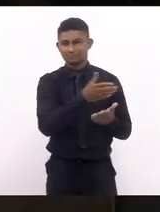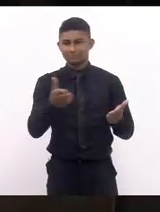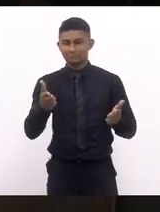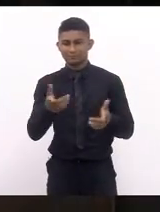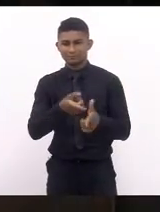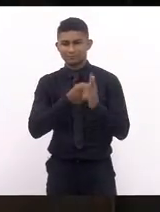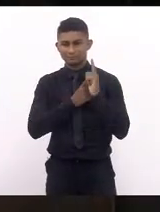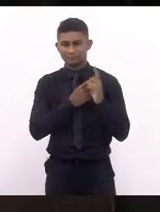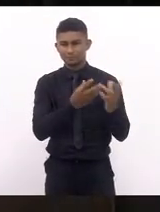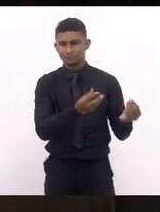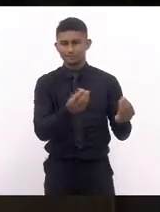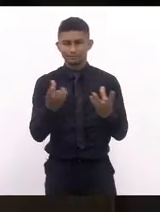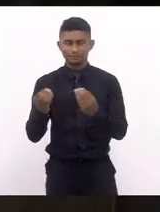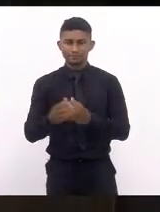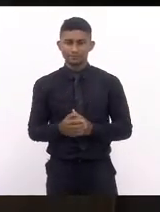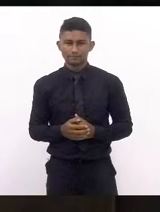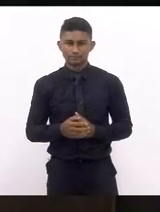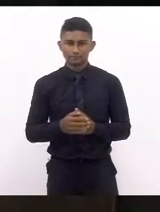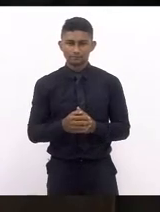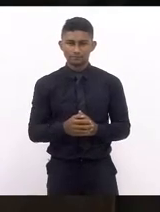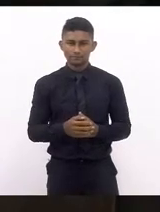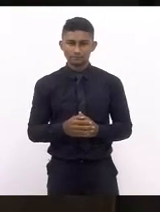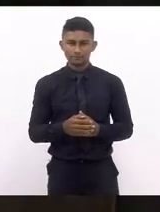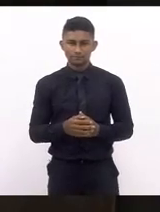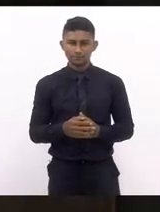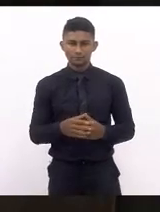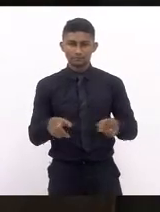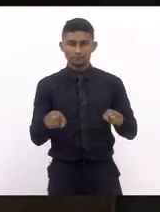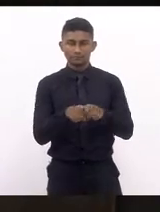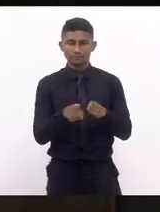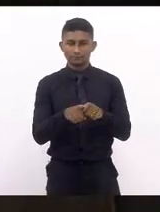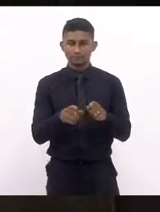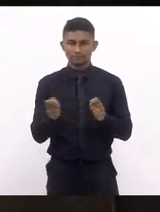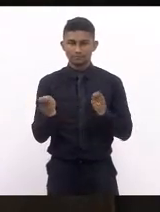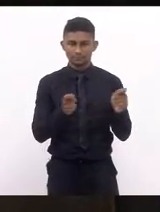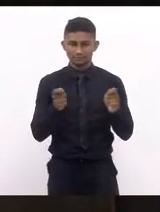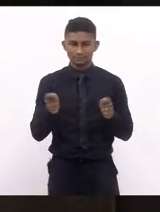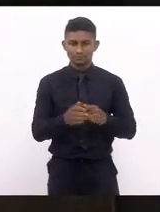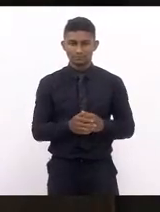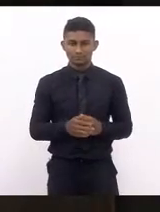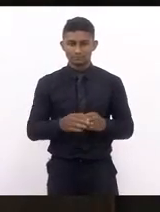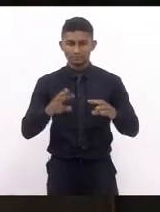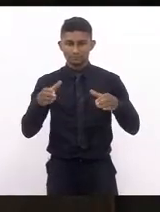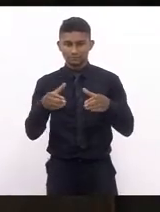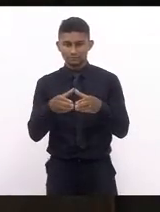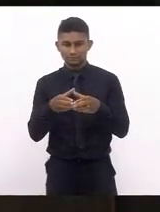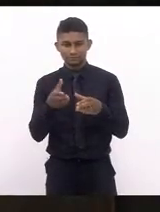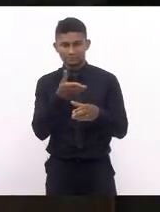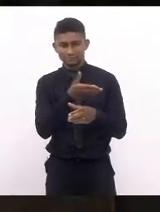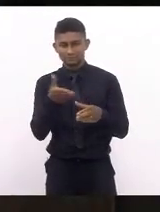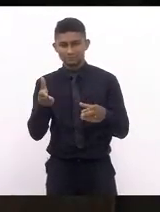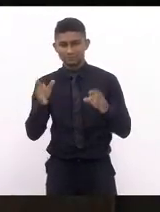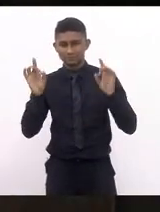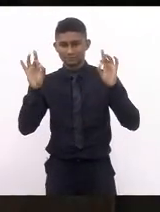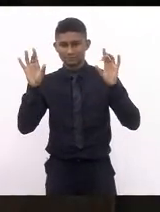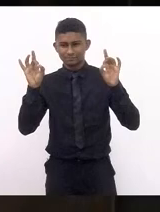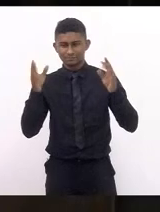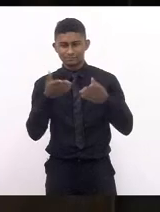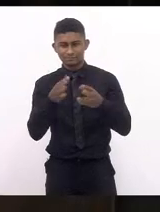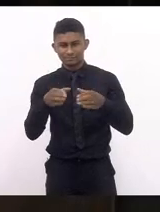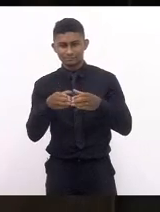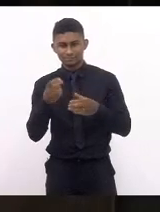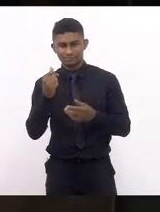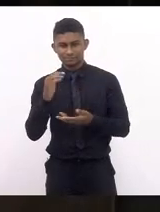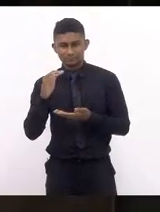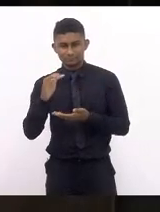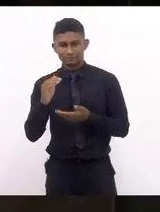dos cidadãos consultoria orçamentária e financeira as comissões técnicas é realmente a comissão